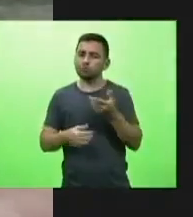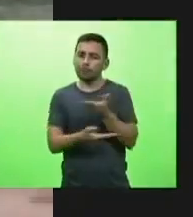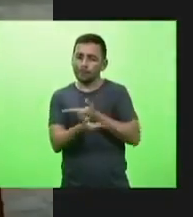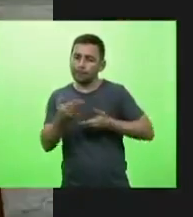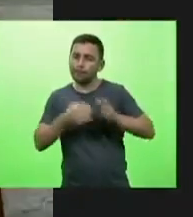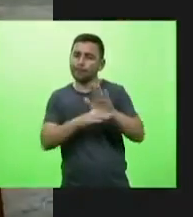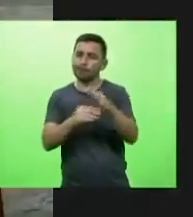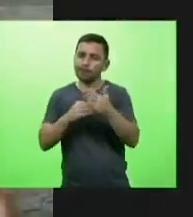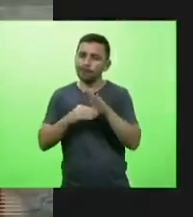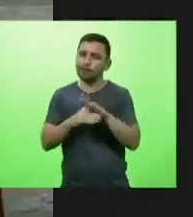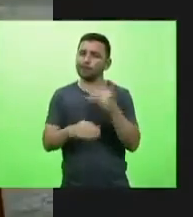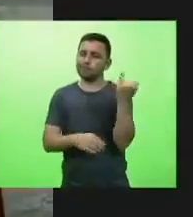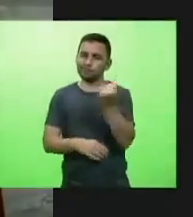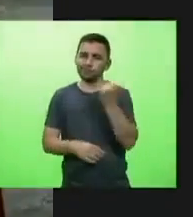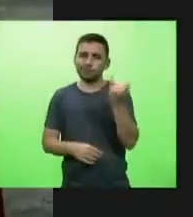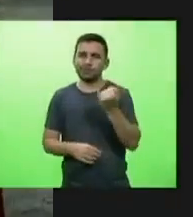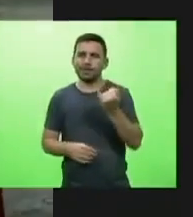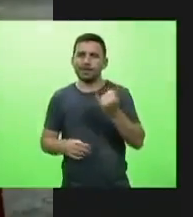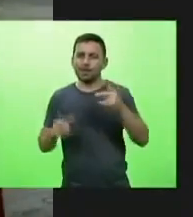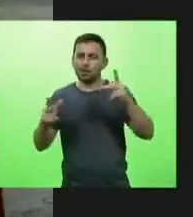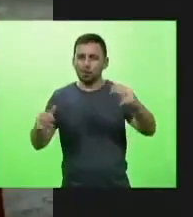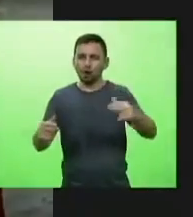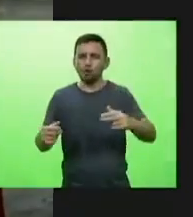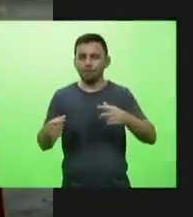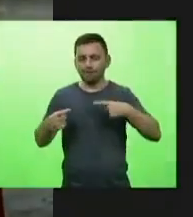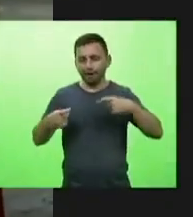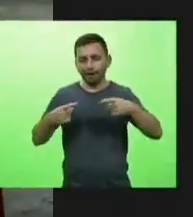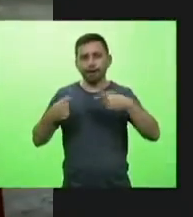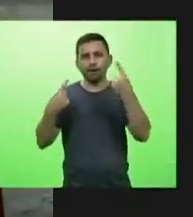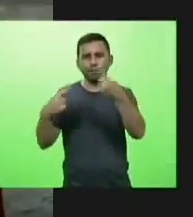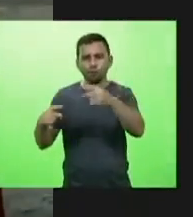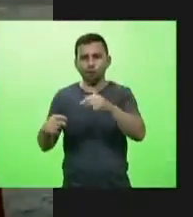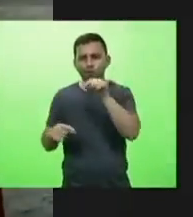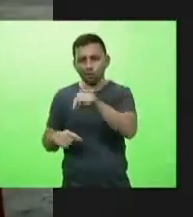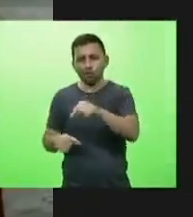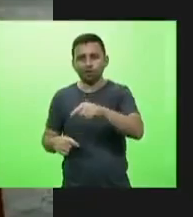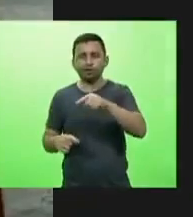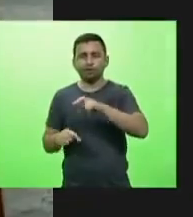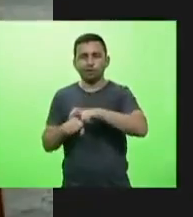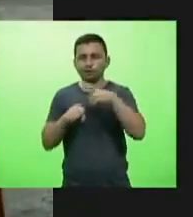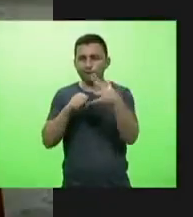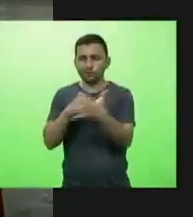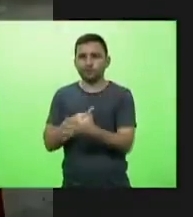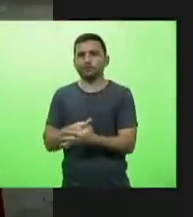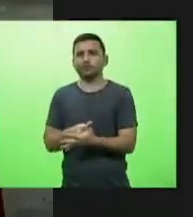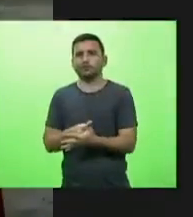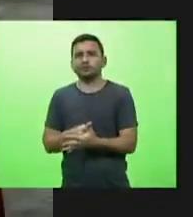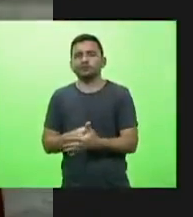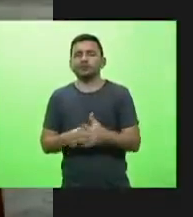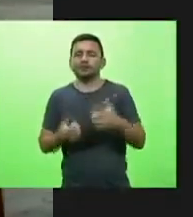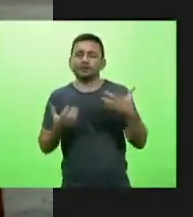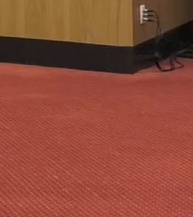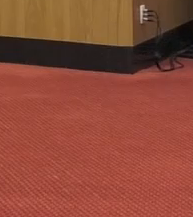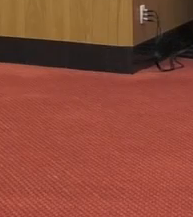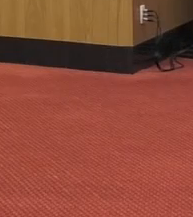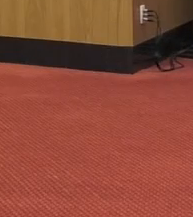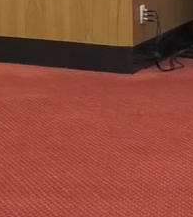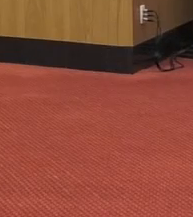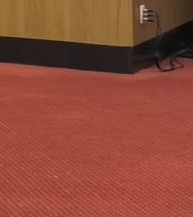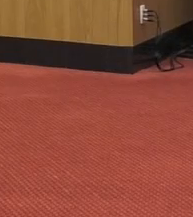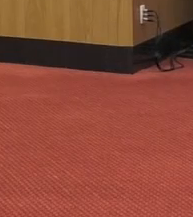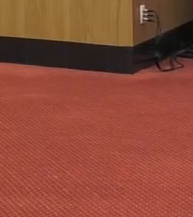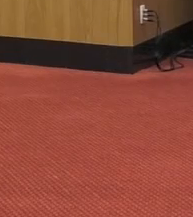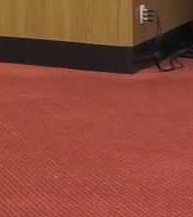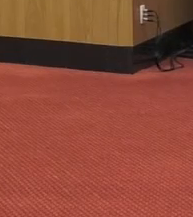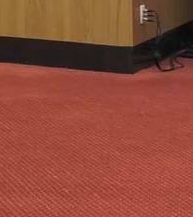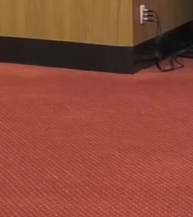O deputado Felipe Estevão pediu o apoio dos demais parlamentares para a rápida tramitação de um projeto de lei de autoria